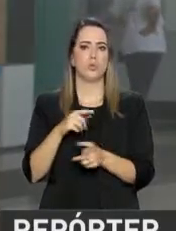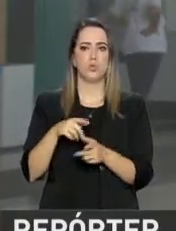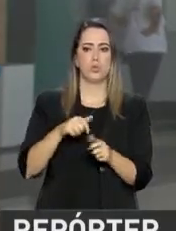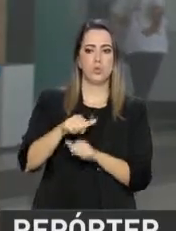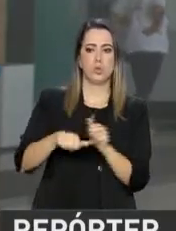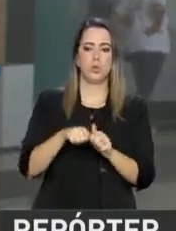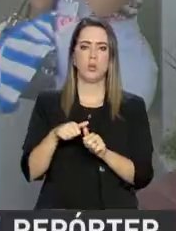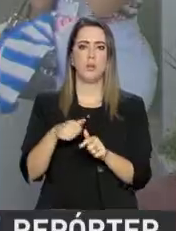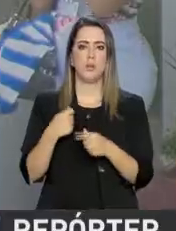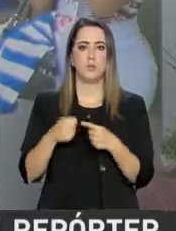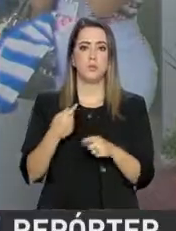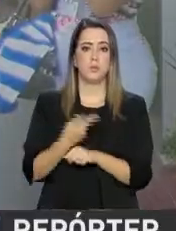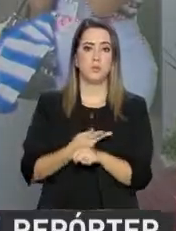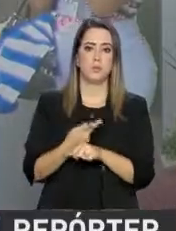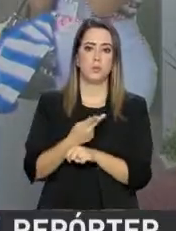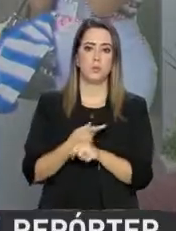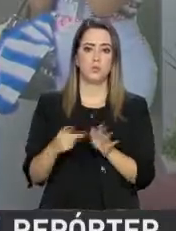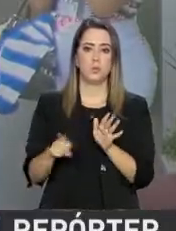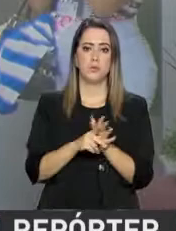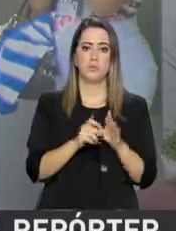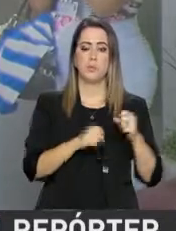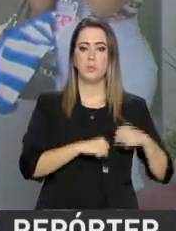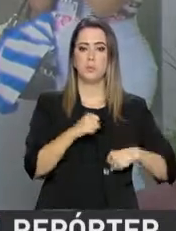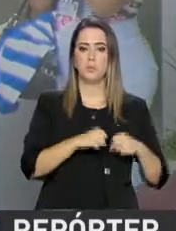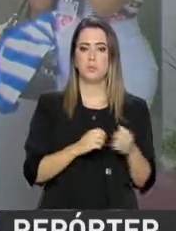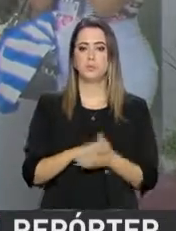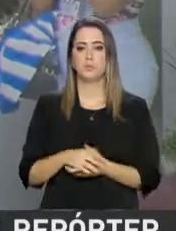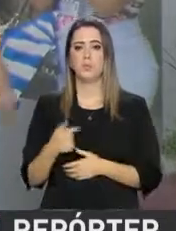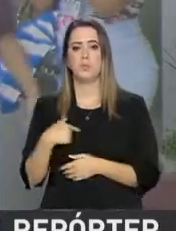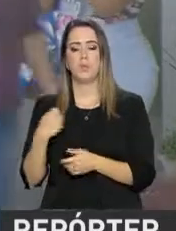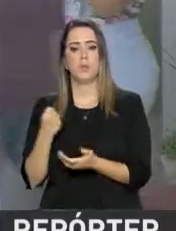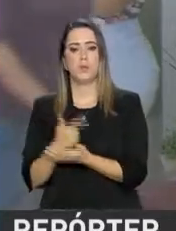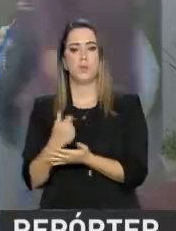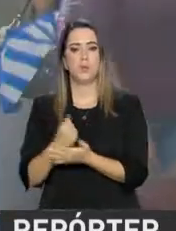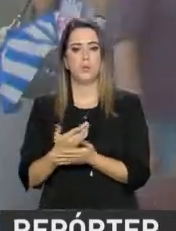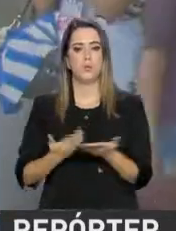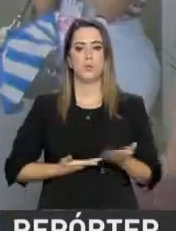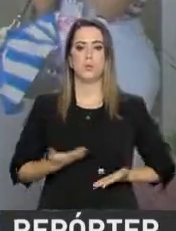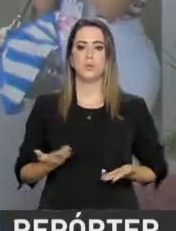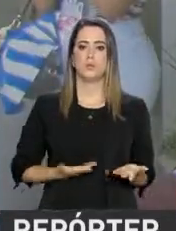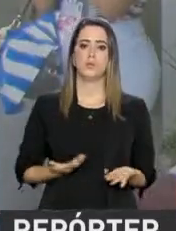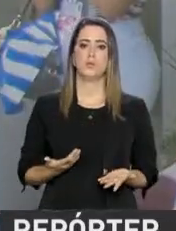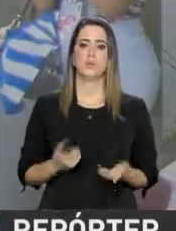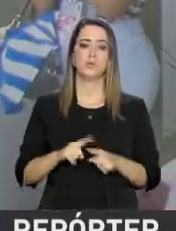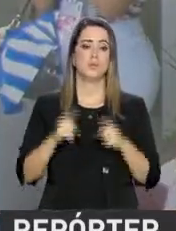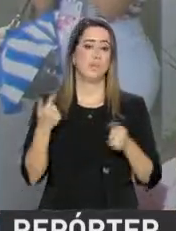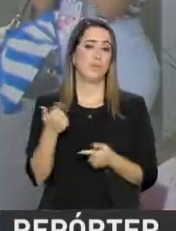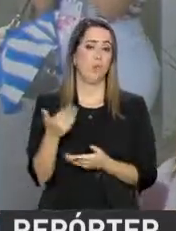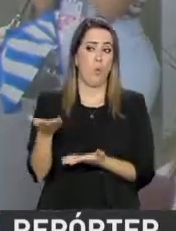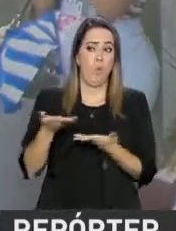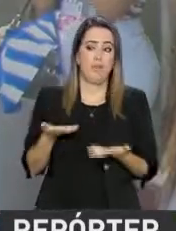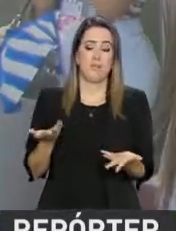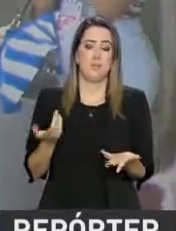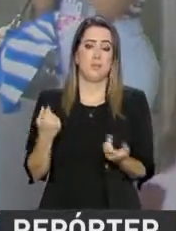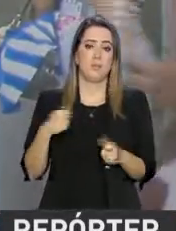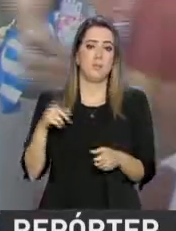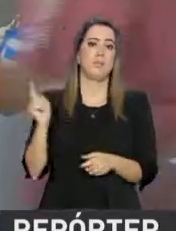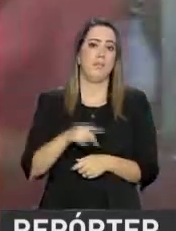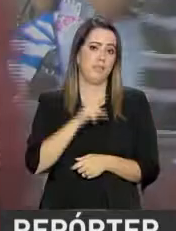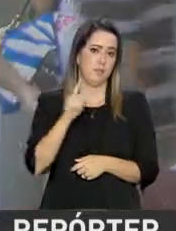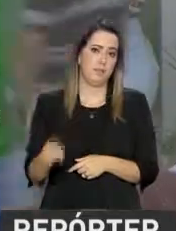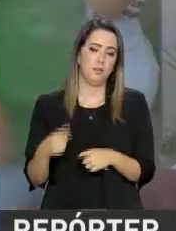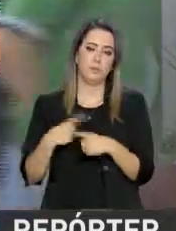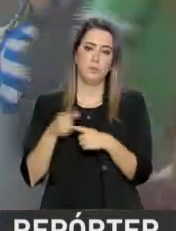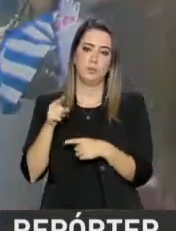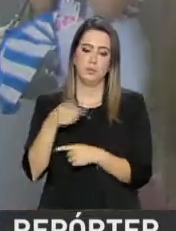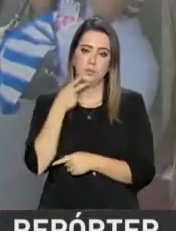o fabricante para trocar eu comprei um serviço de uma operadora site serviço no meio como prometido então eu tive que cancelar porque